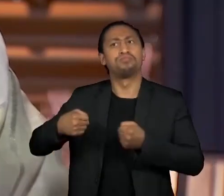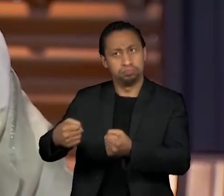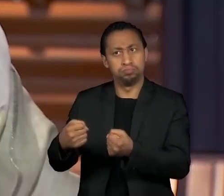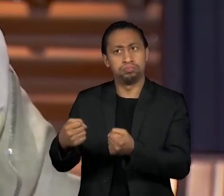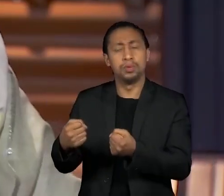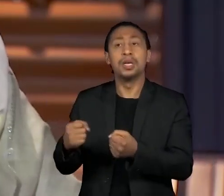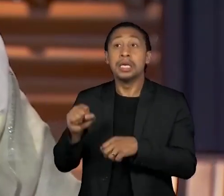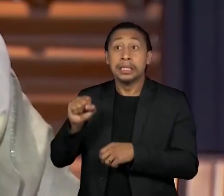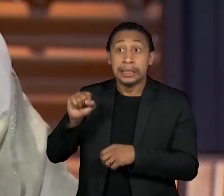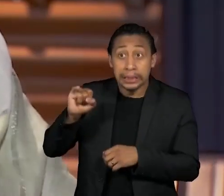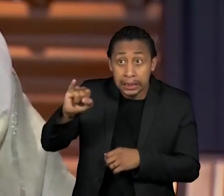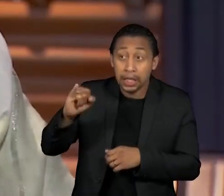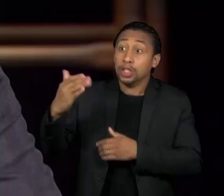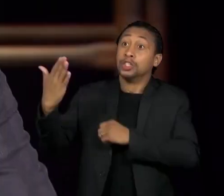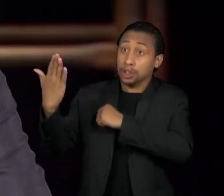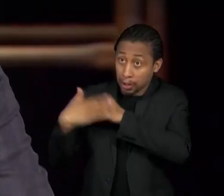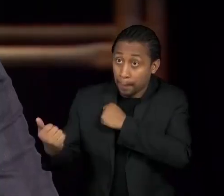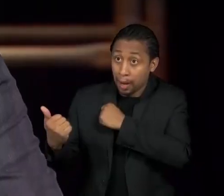for estritamente